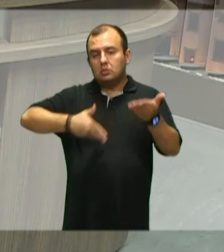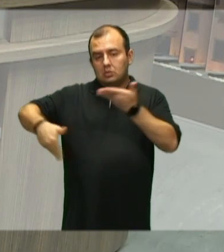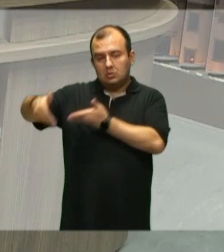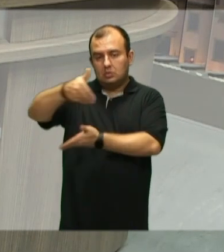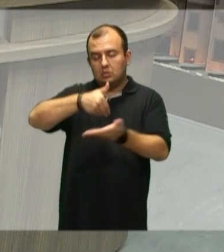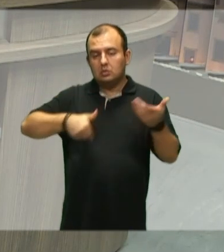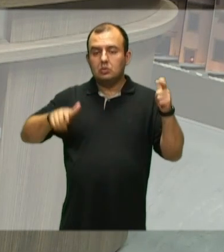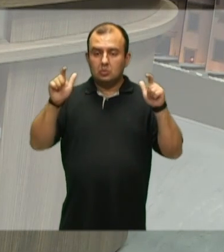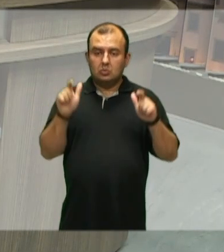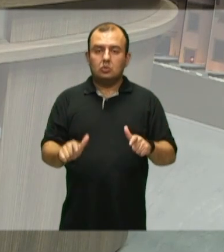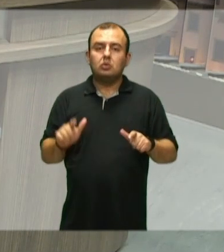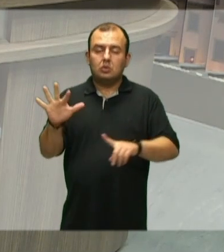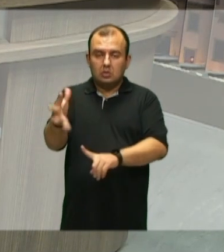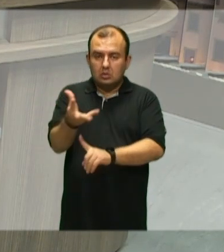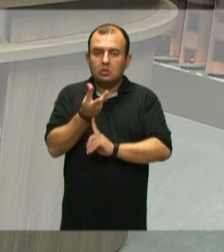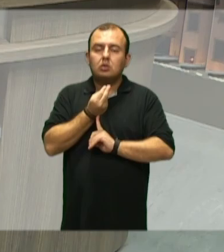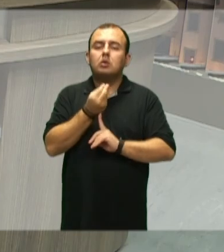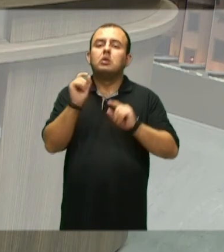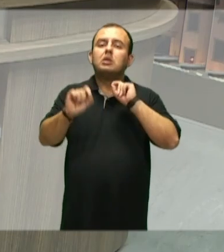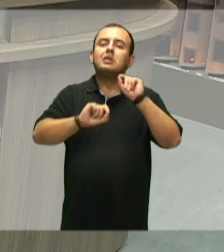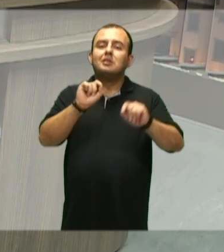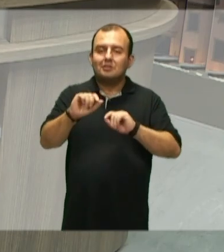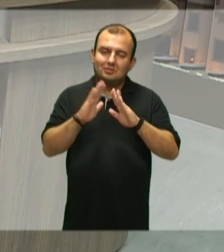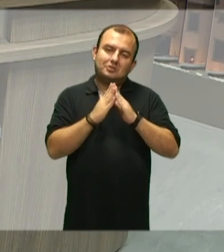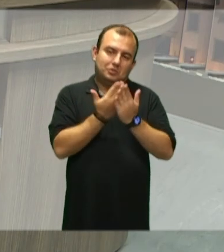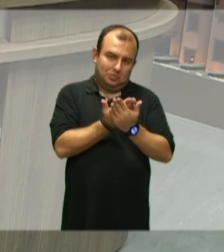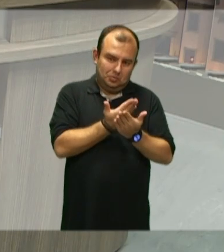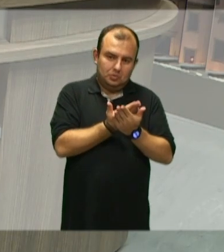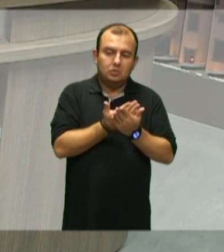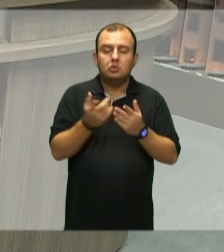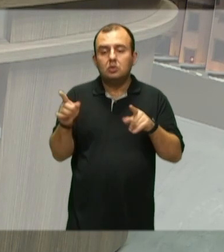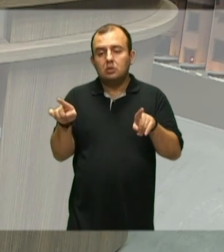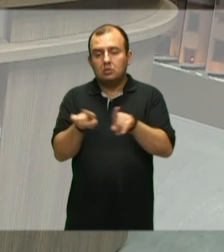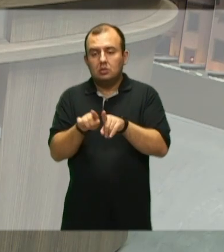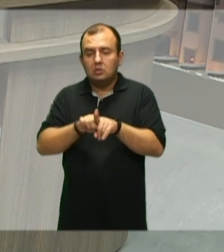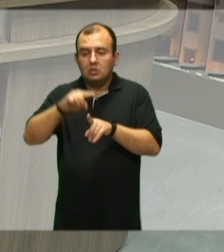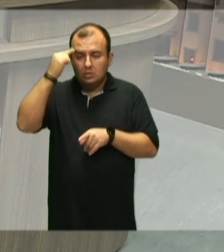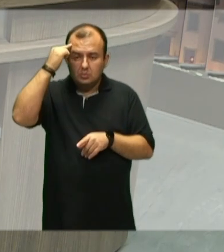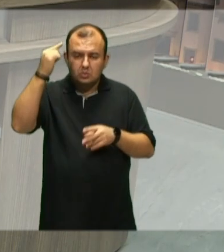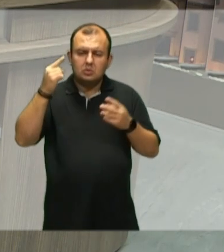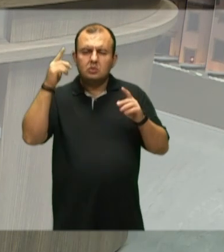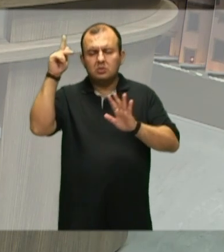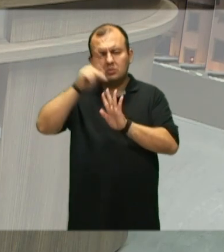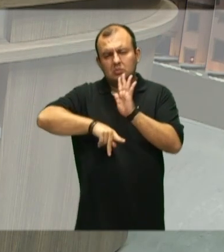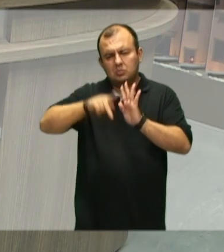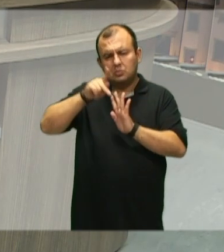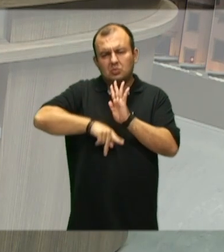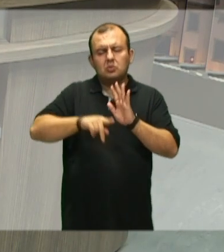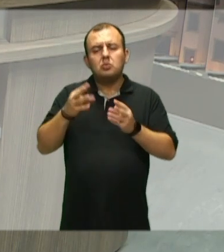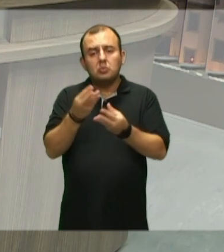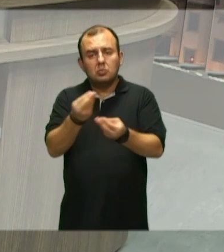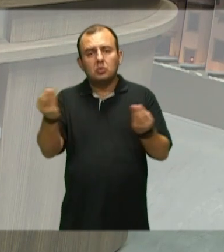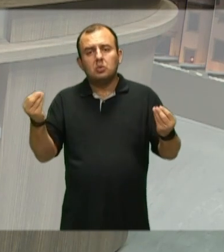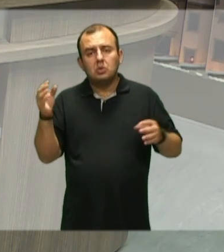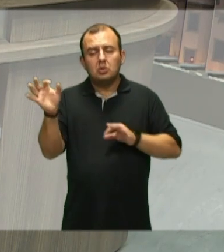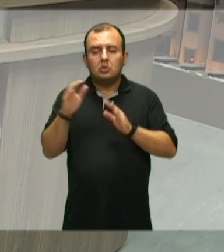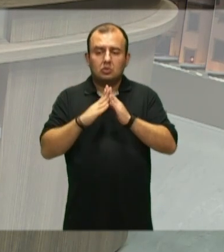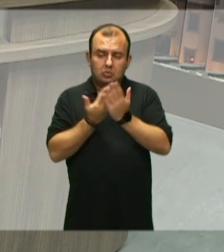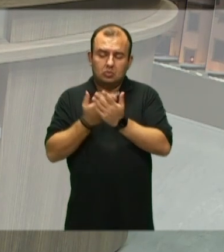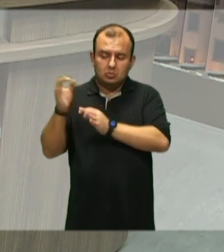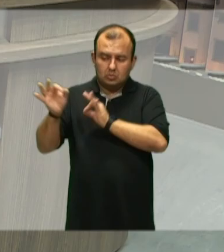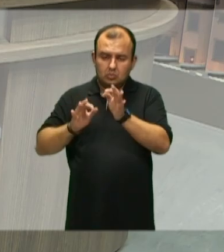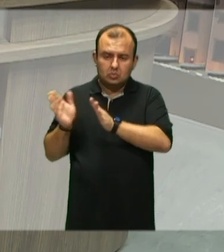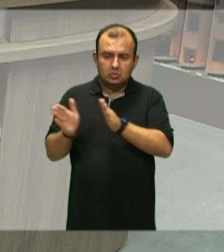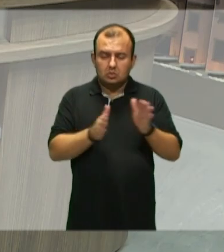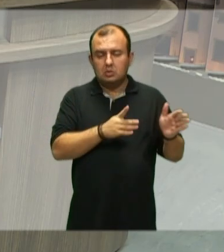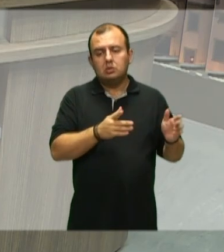desse lugar com a arte é a escola. Então, a gente sempre pensa muito nesses projetos em que a escola se organiza, né, e traz seus